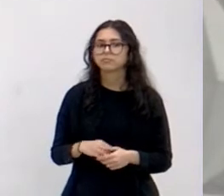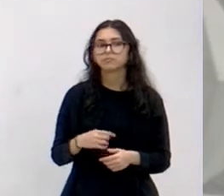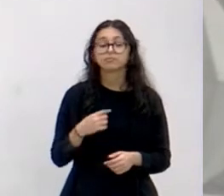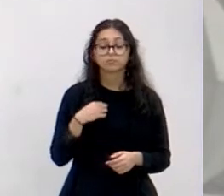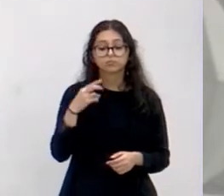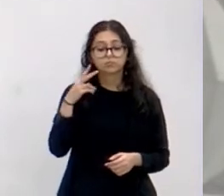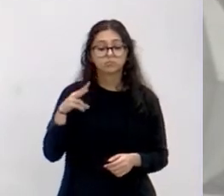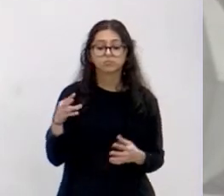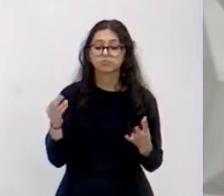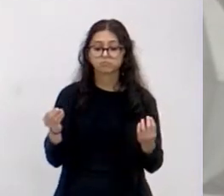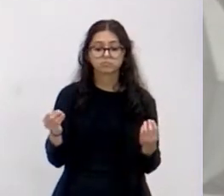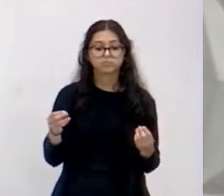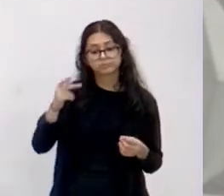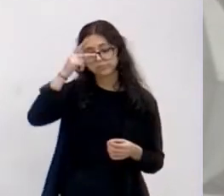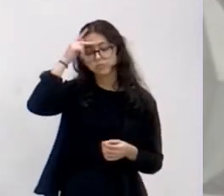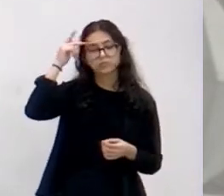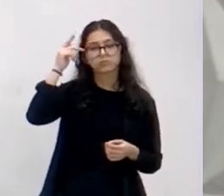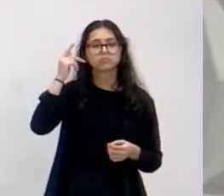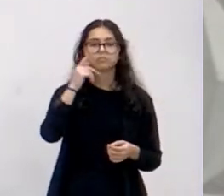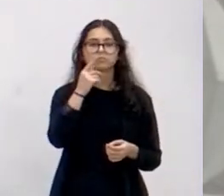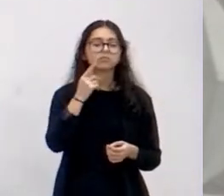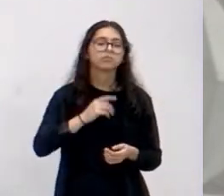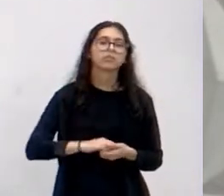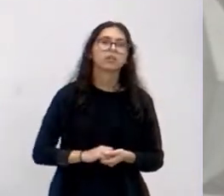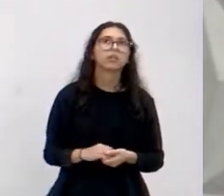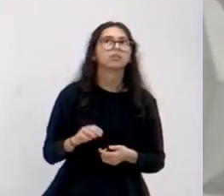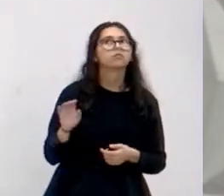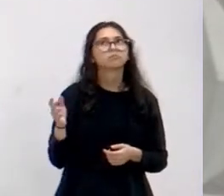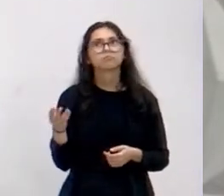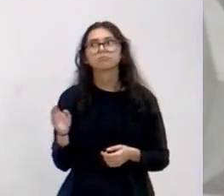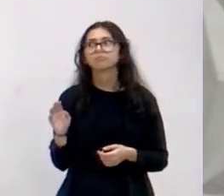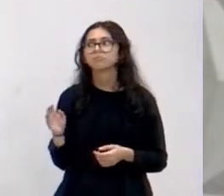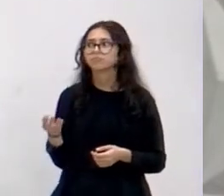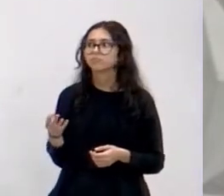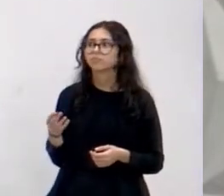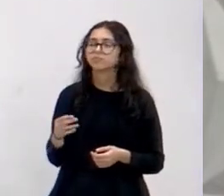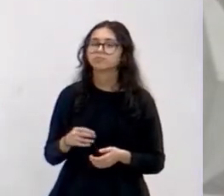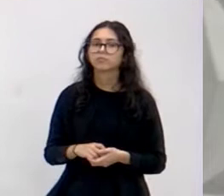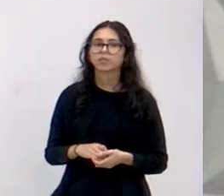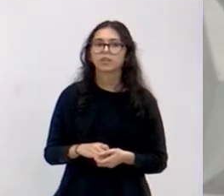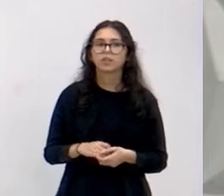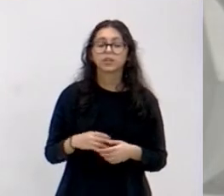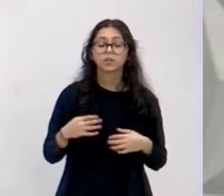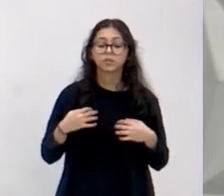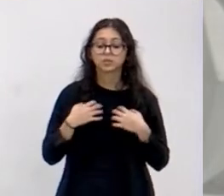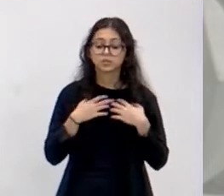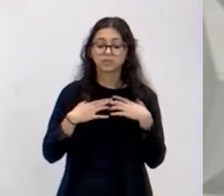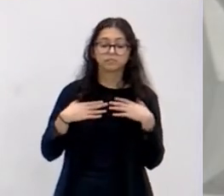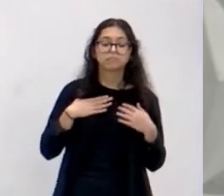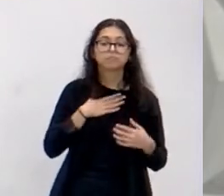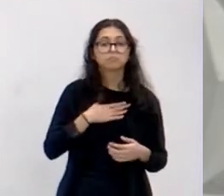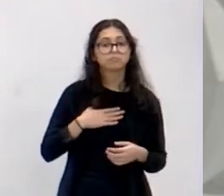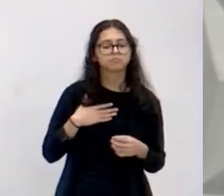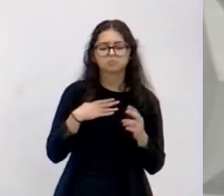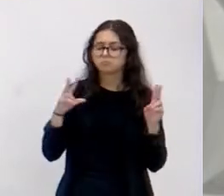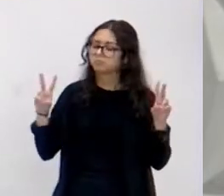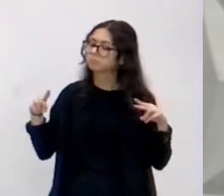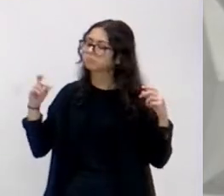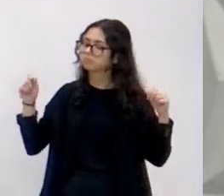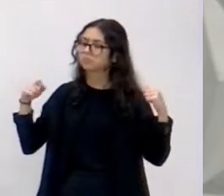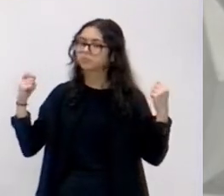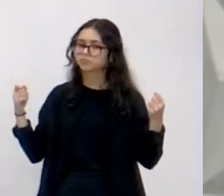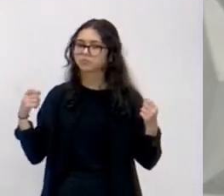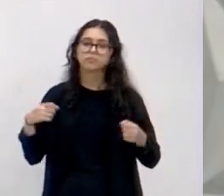há quem diga que provavelmente a a euforia a Vitória que ele teve diante dos